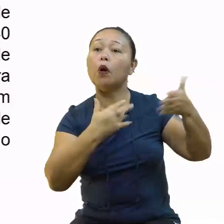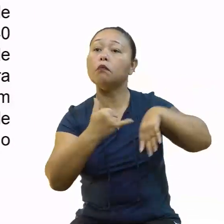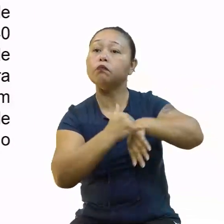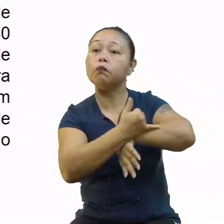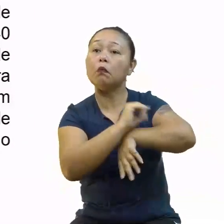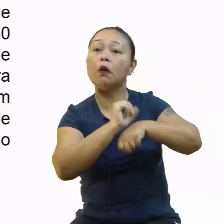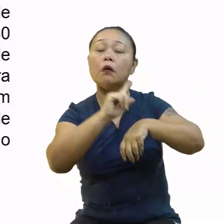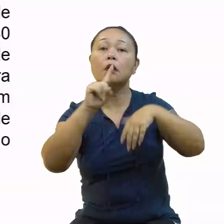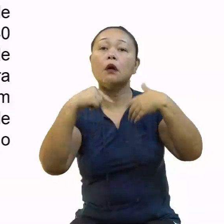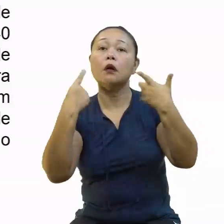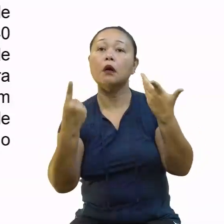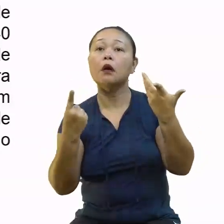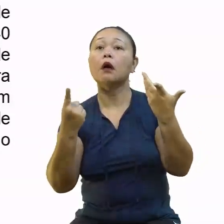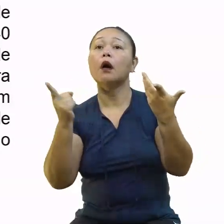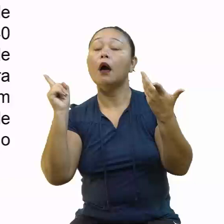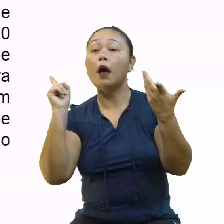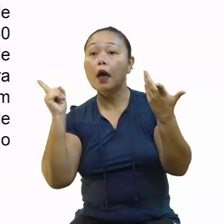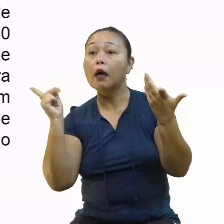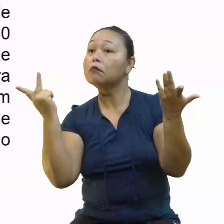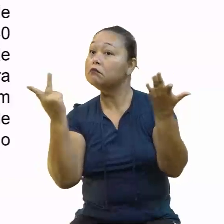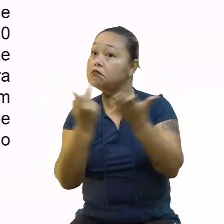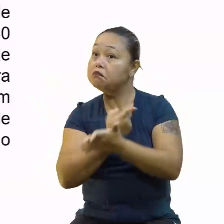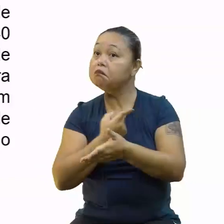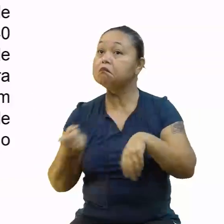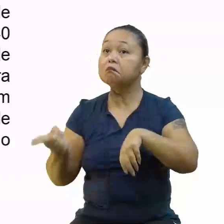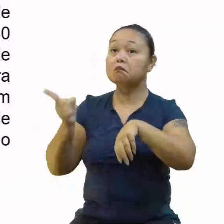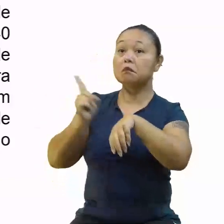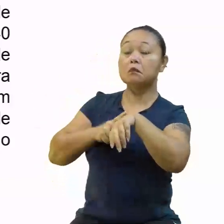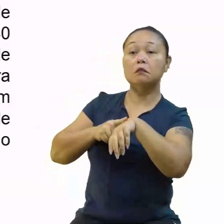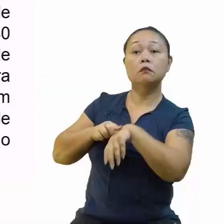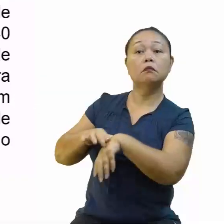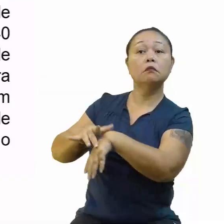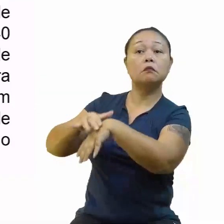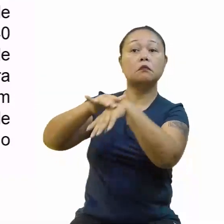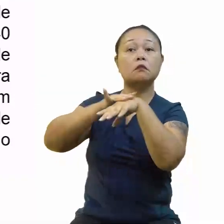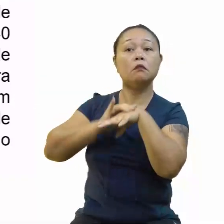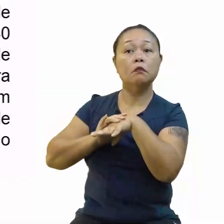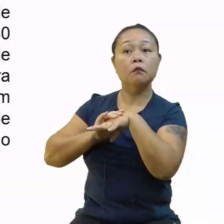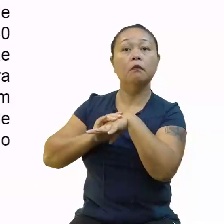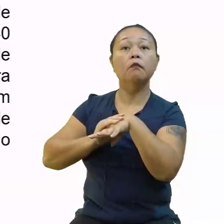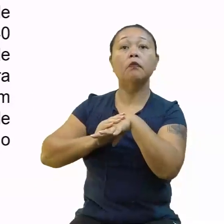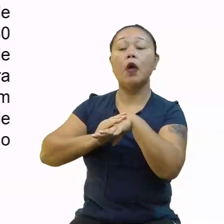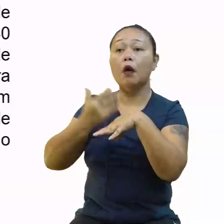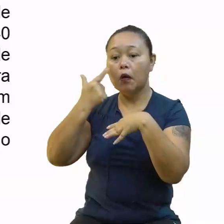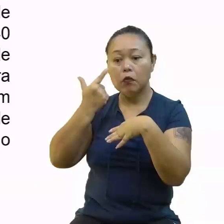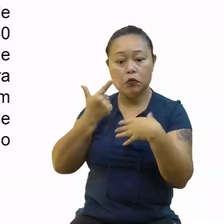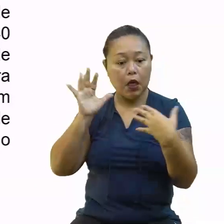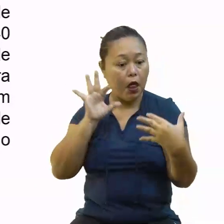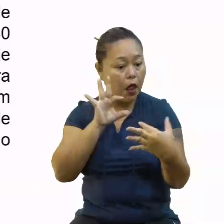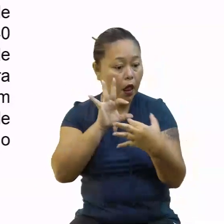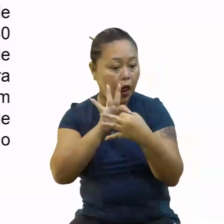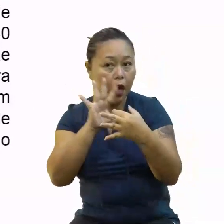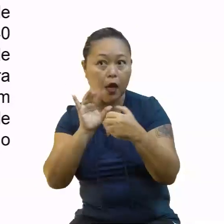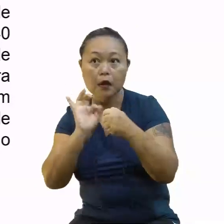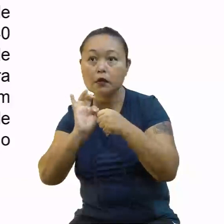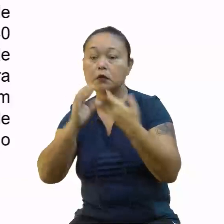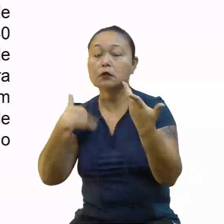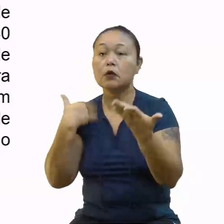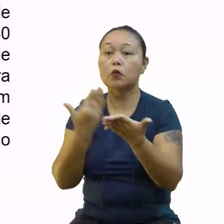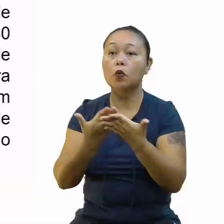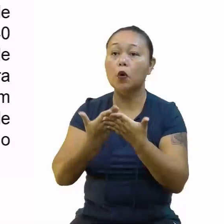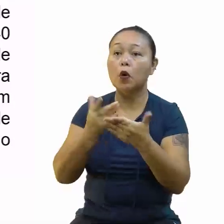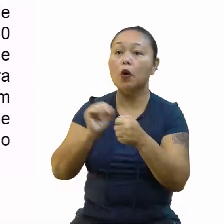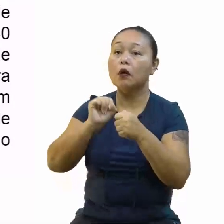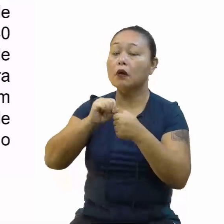obesidade causa doença. E aí, se nós formos comparar com a nossa aula, que a gente estudou aí sobre a